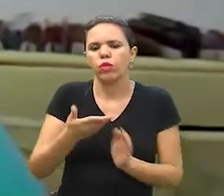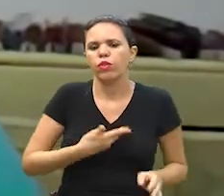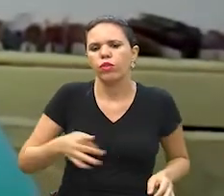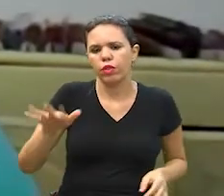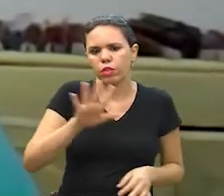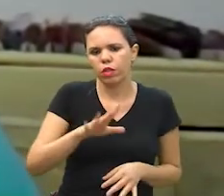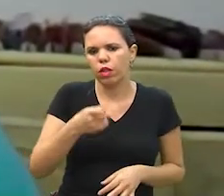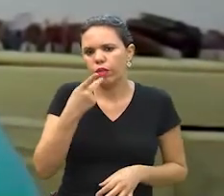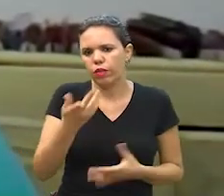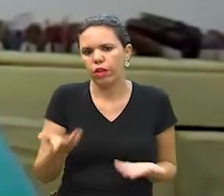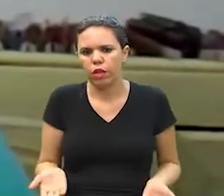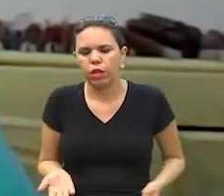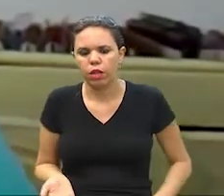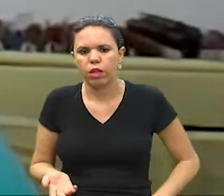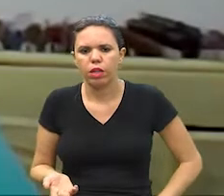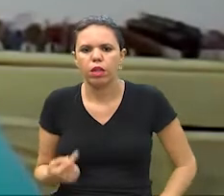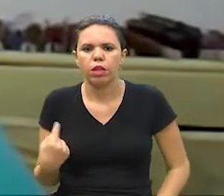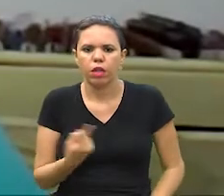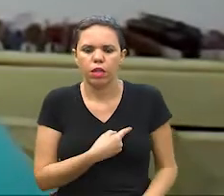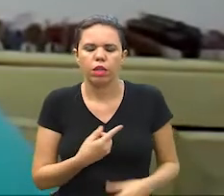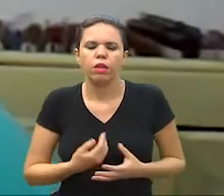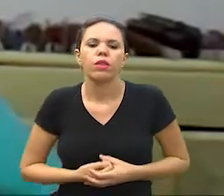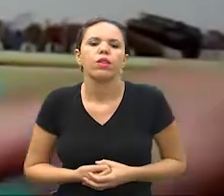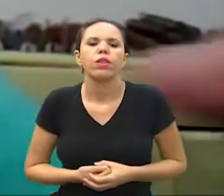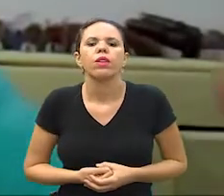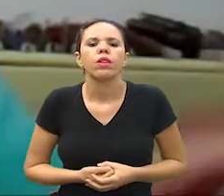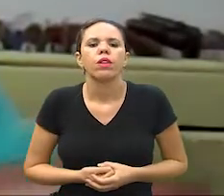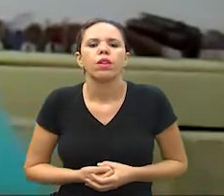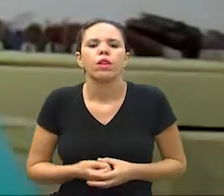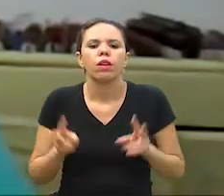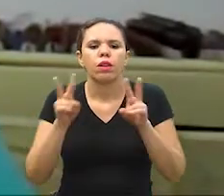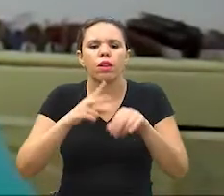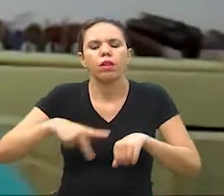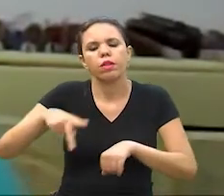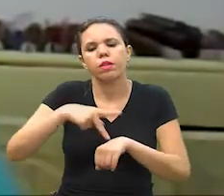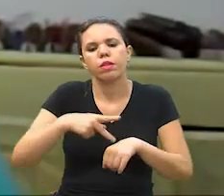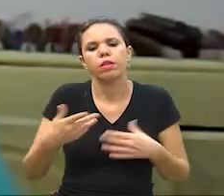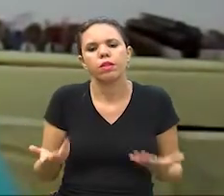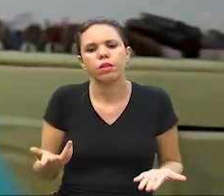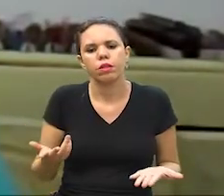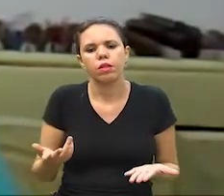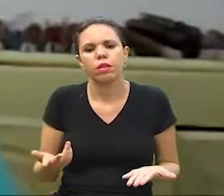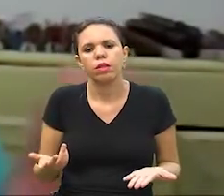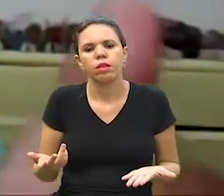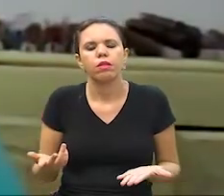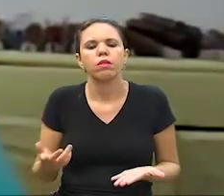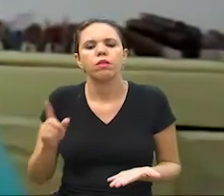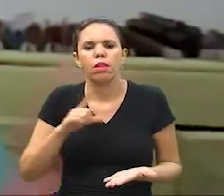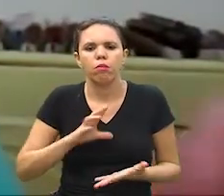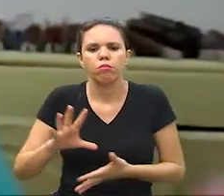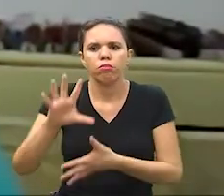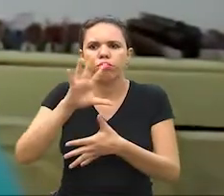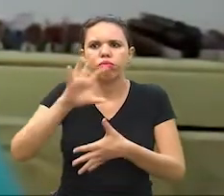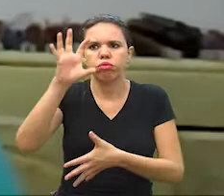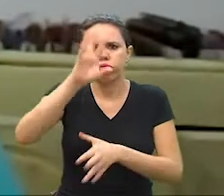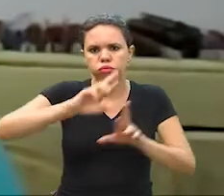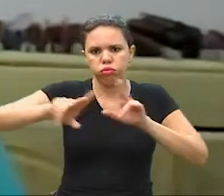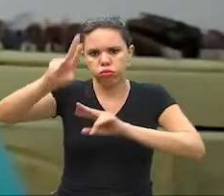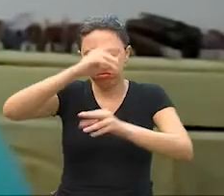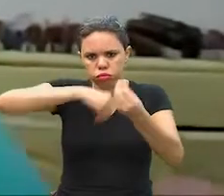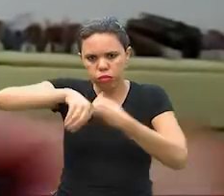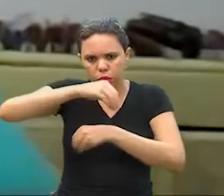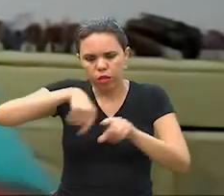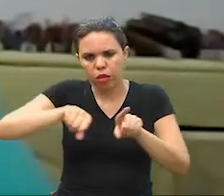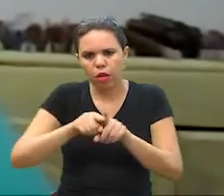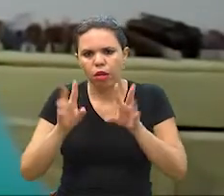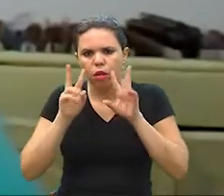federal. E digo mais, nós estamos olhando para o país, é um país continental e que tem diferenciações, não